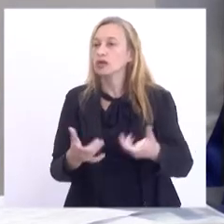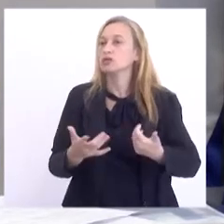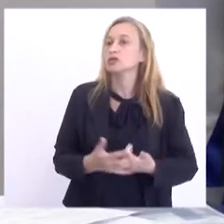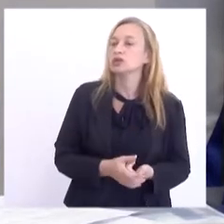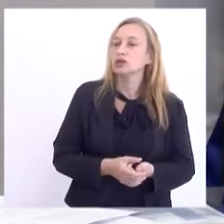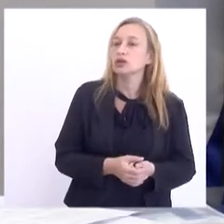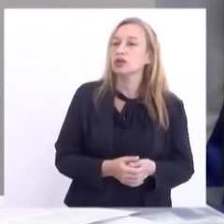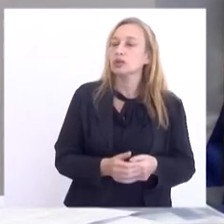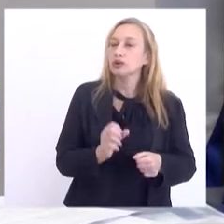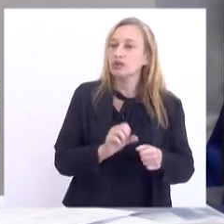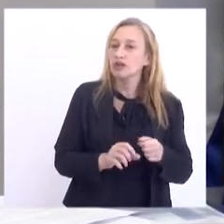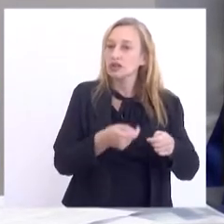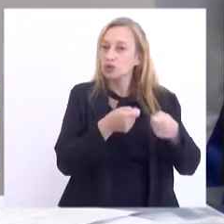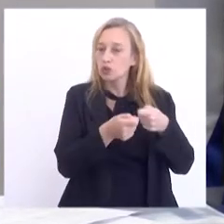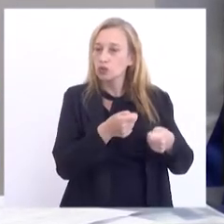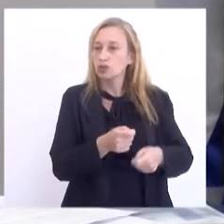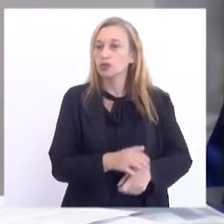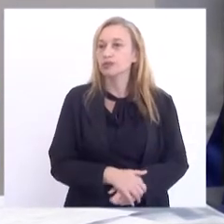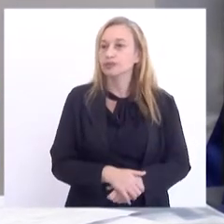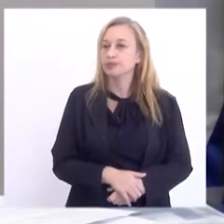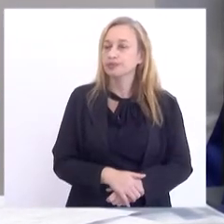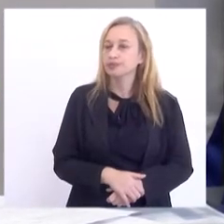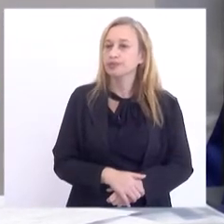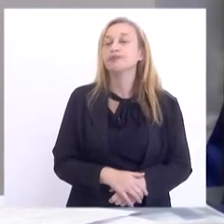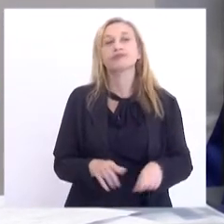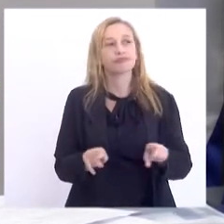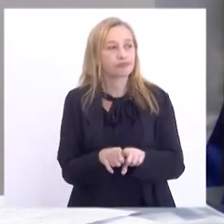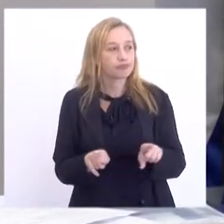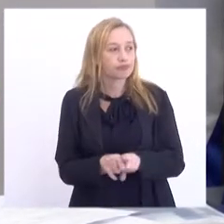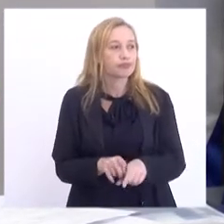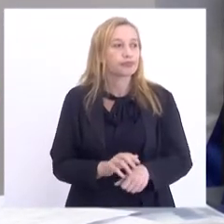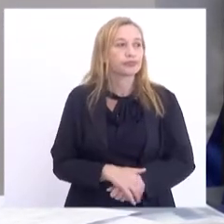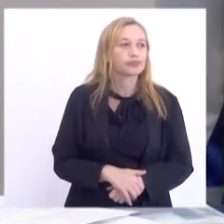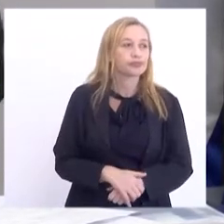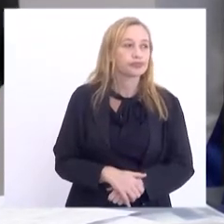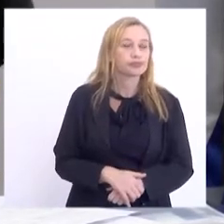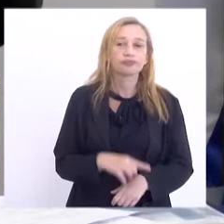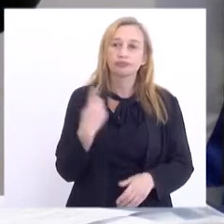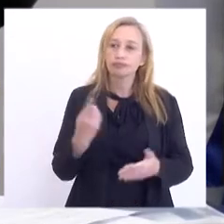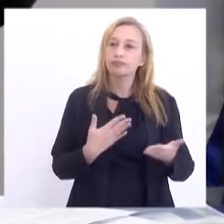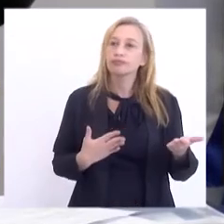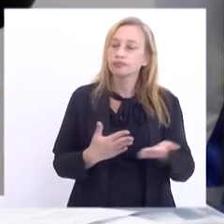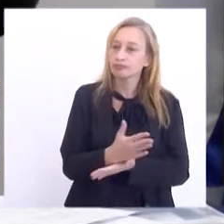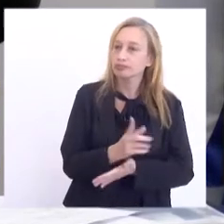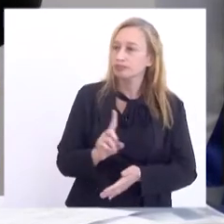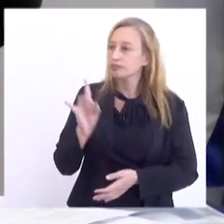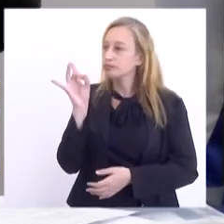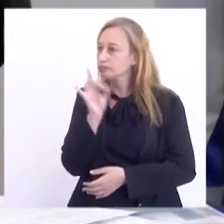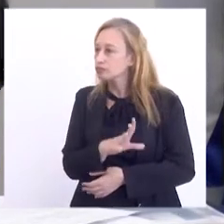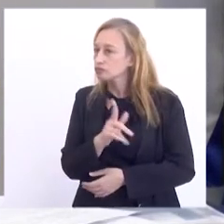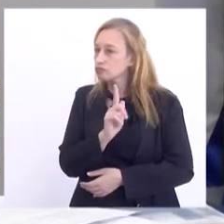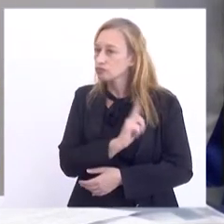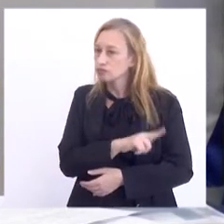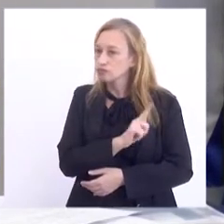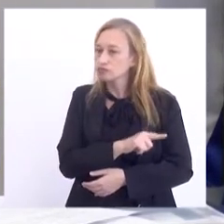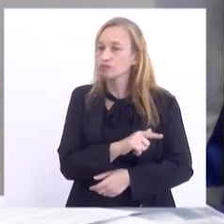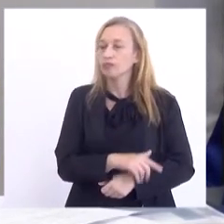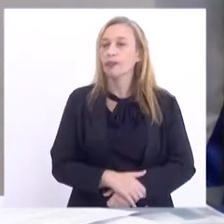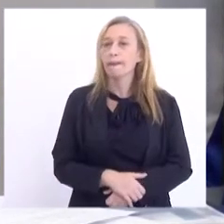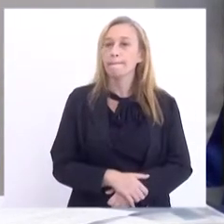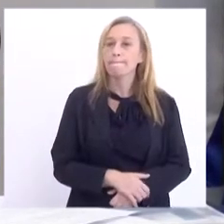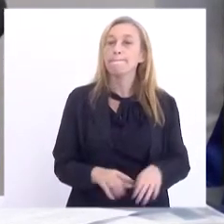para fazer esse controle ainda mais nós aprovamos na última gestão